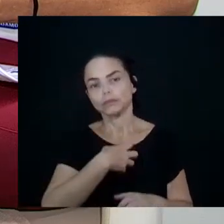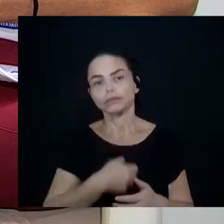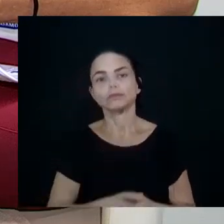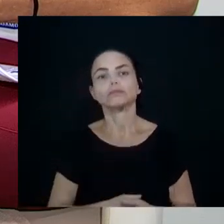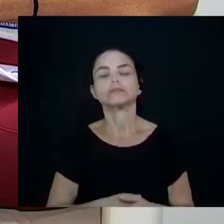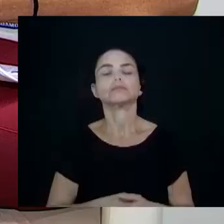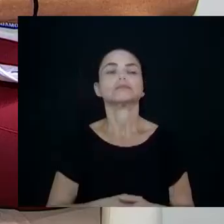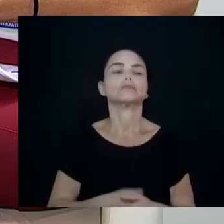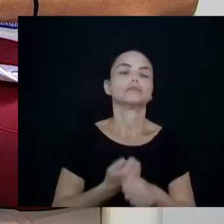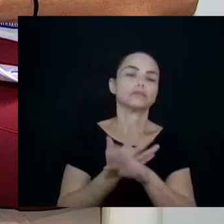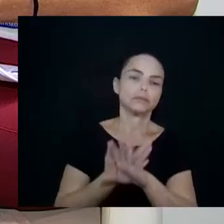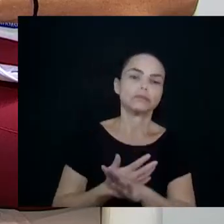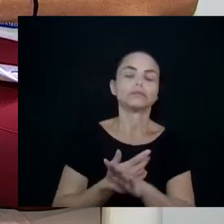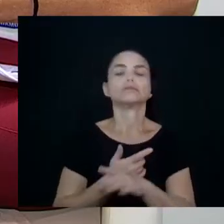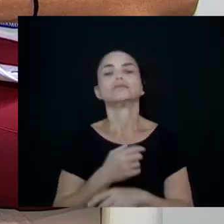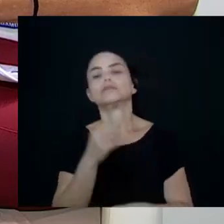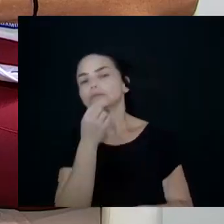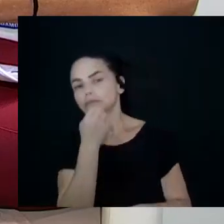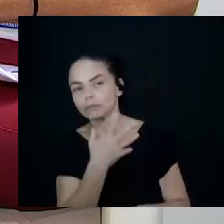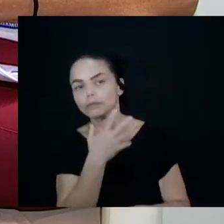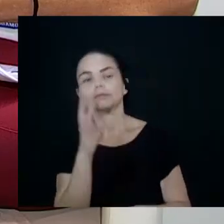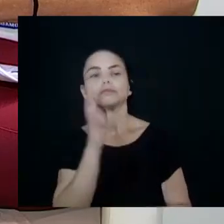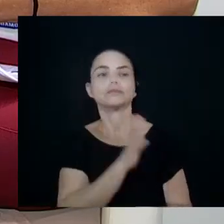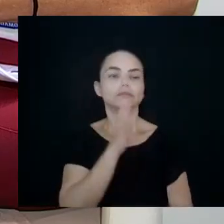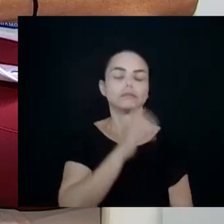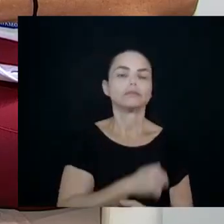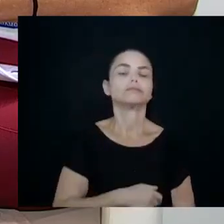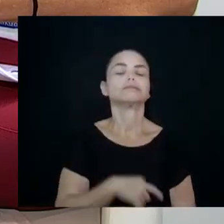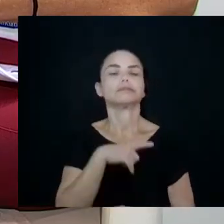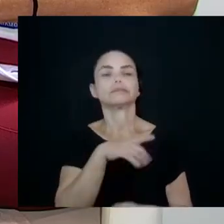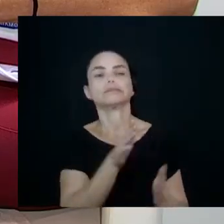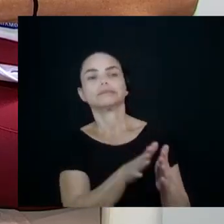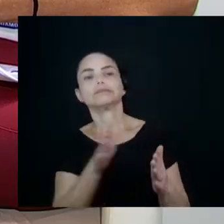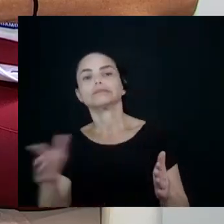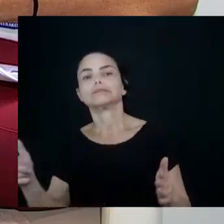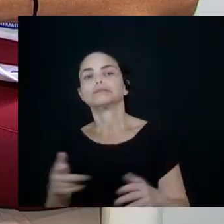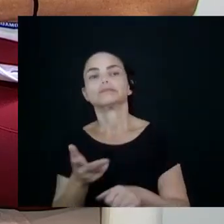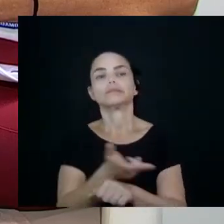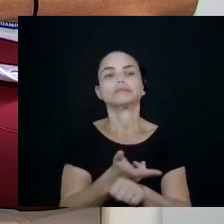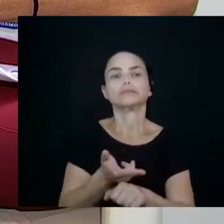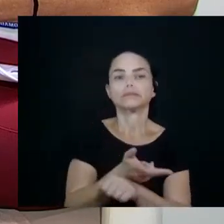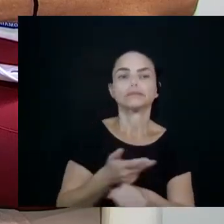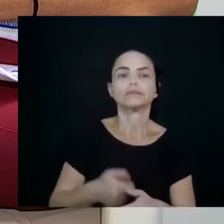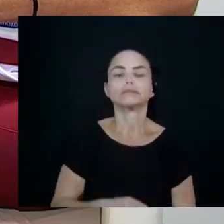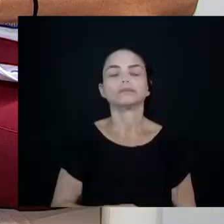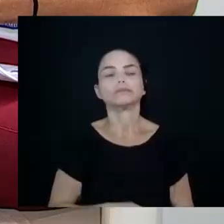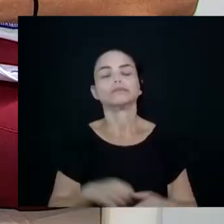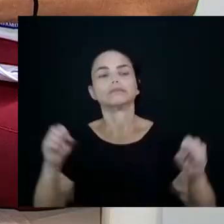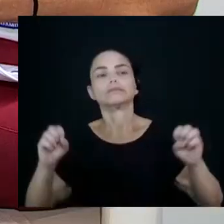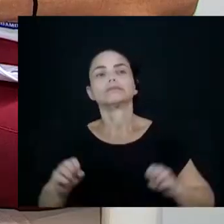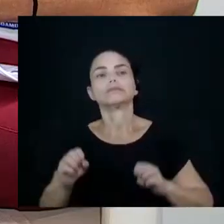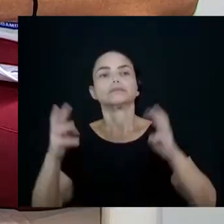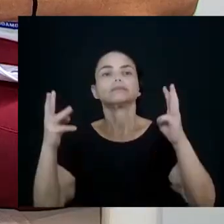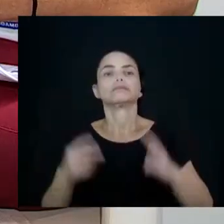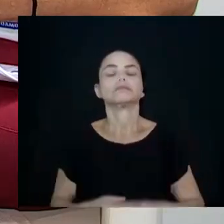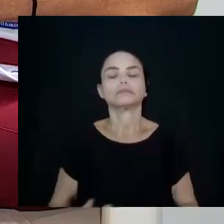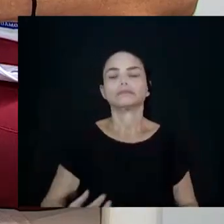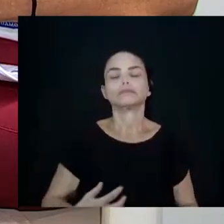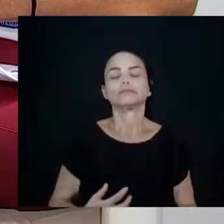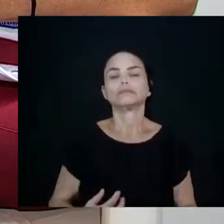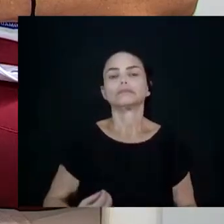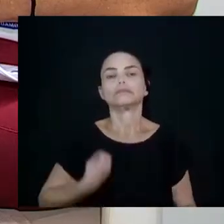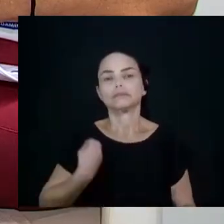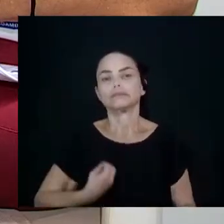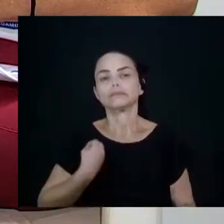feito bastante diferença, mas ainda há momentos em que elas procuram eventos presenciais para aquele acolhimento um